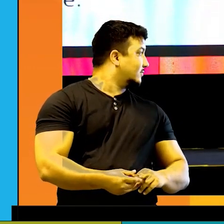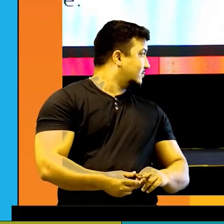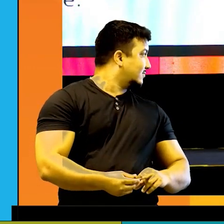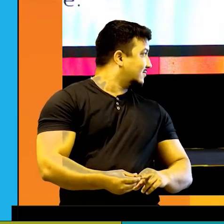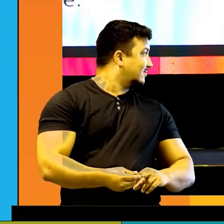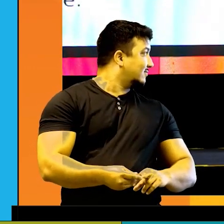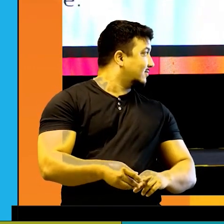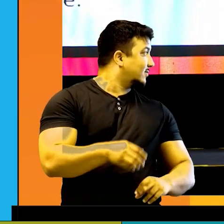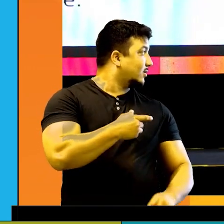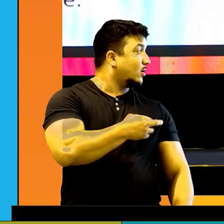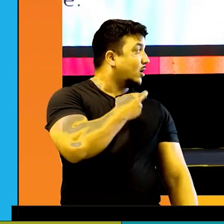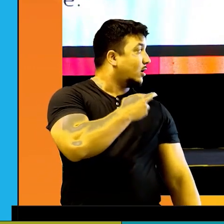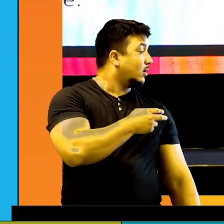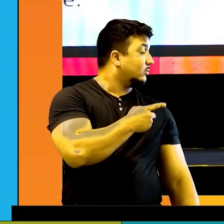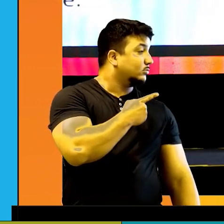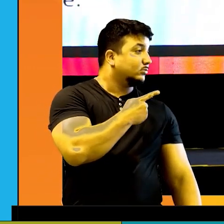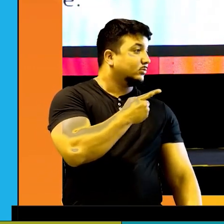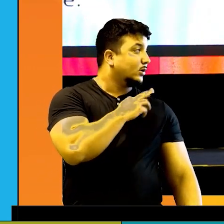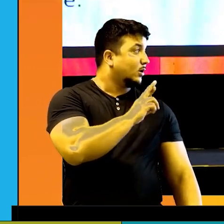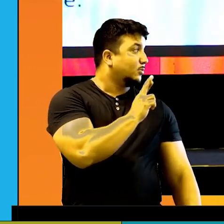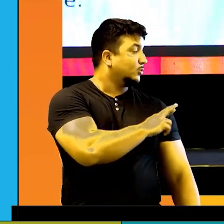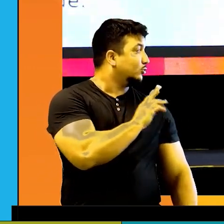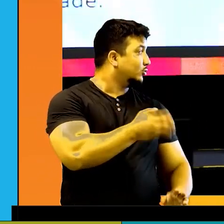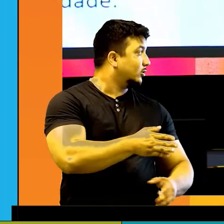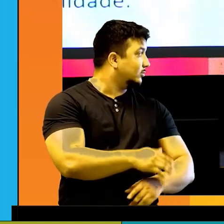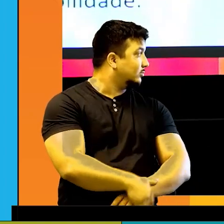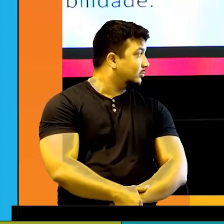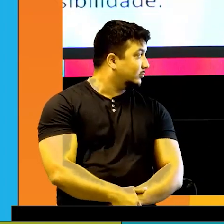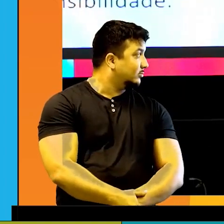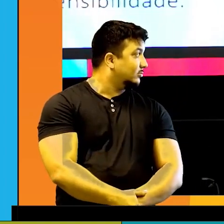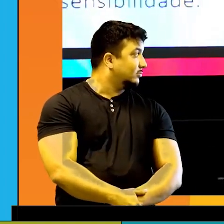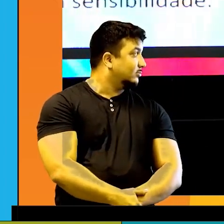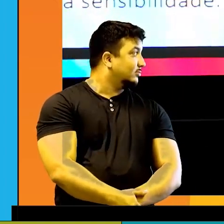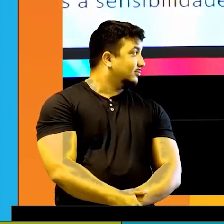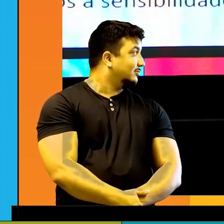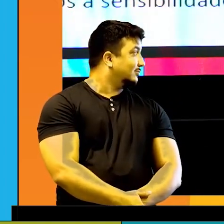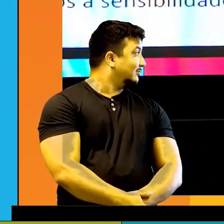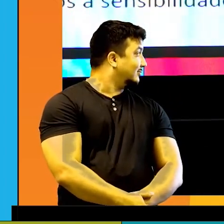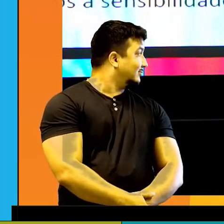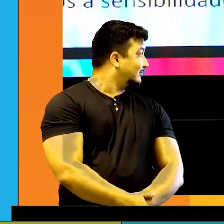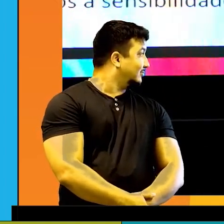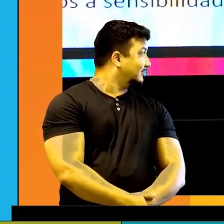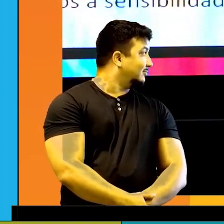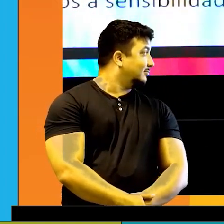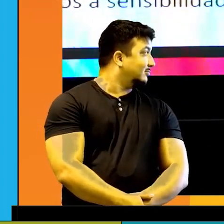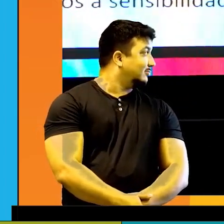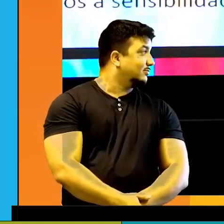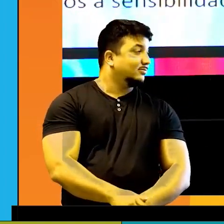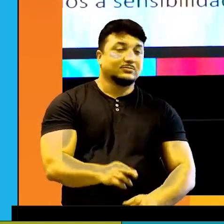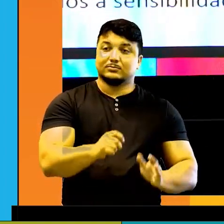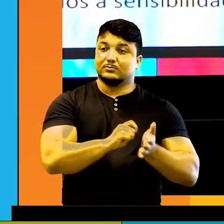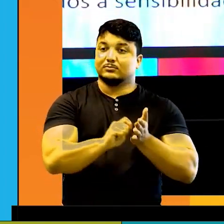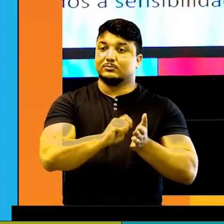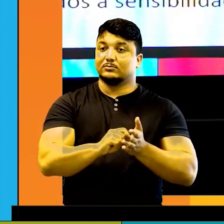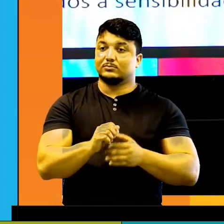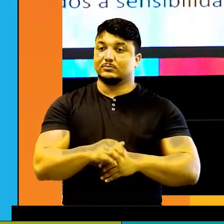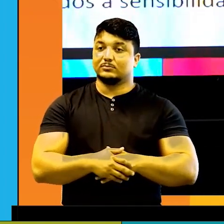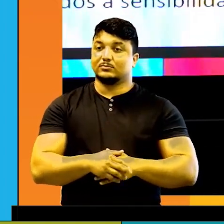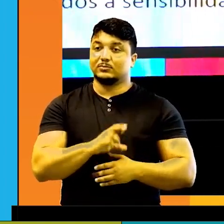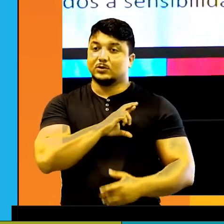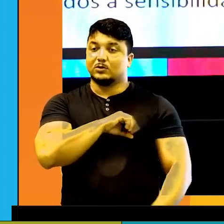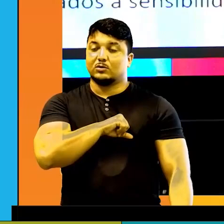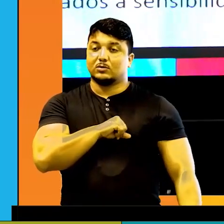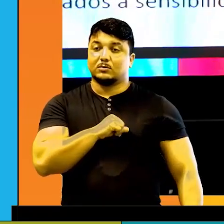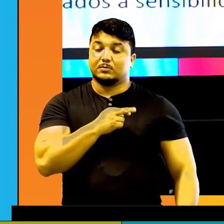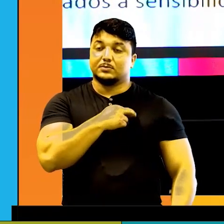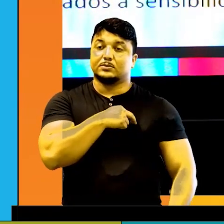aqui nesse comentário meu último. Foi o que eu acabei de falar, que você anotou, que o escritor romântico